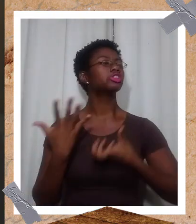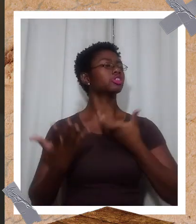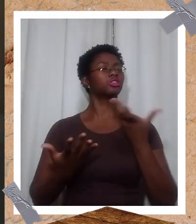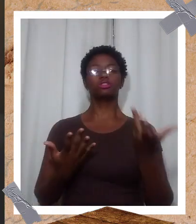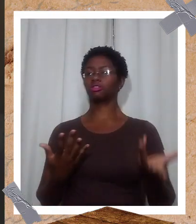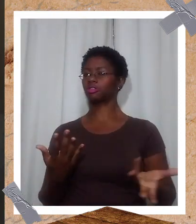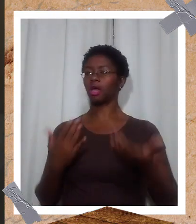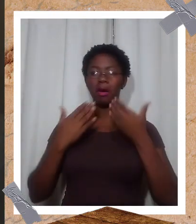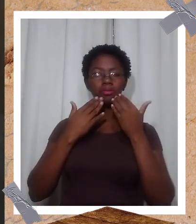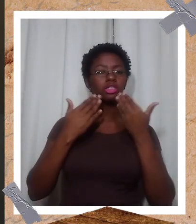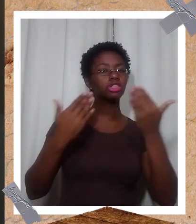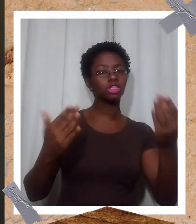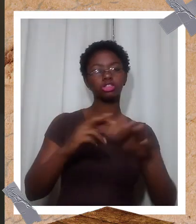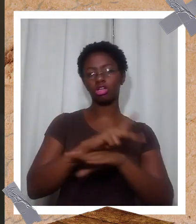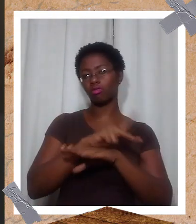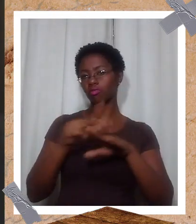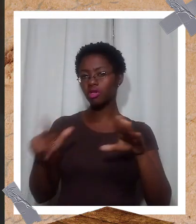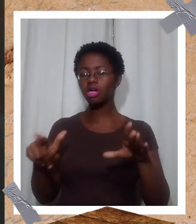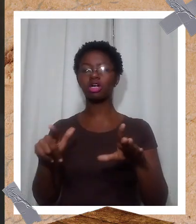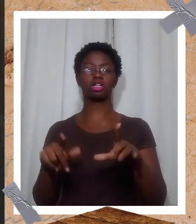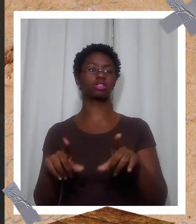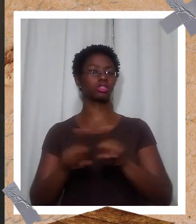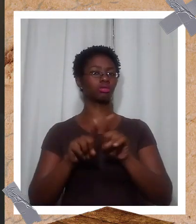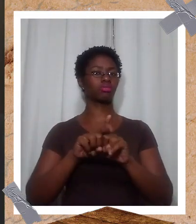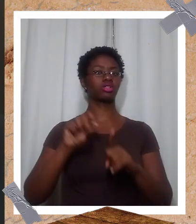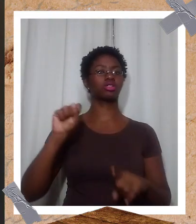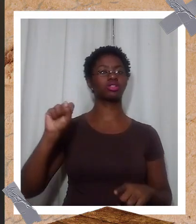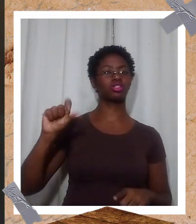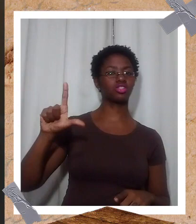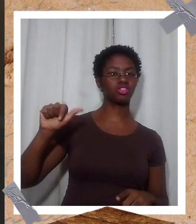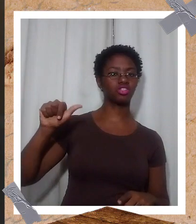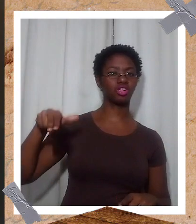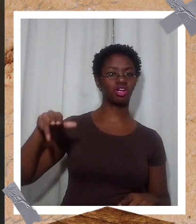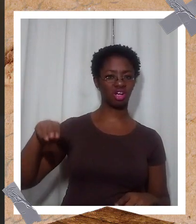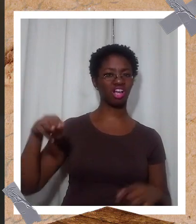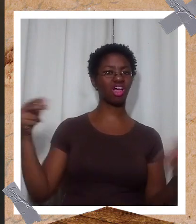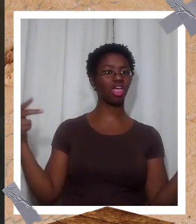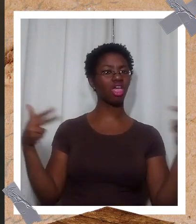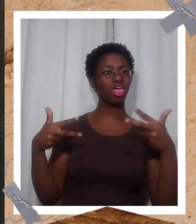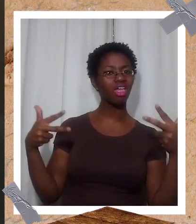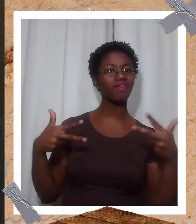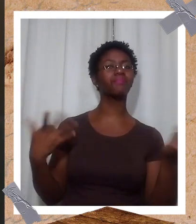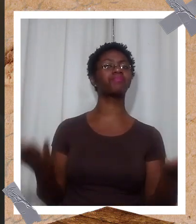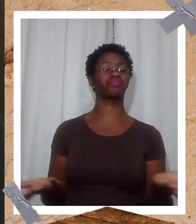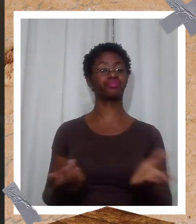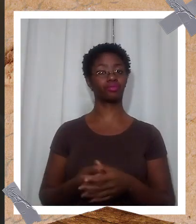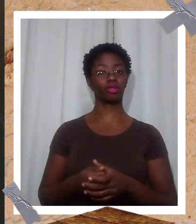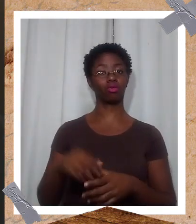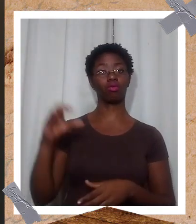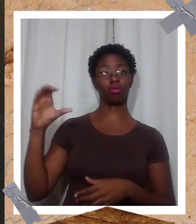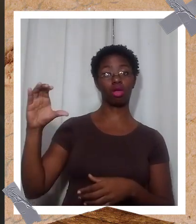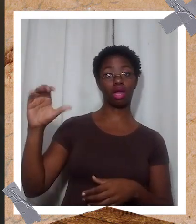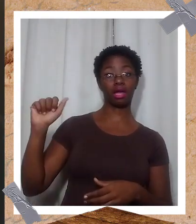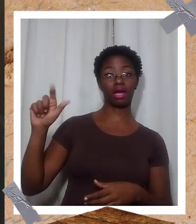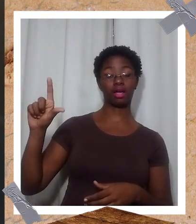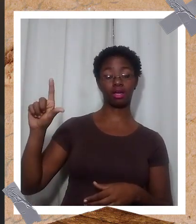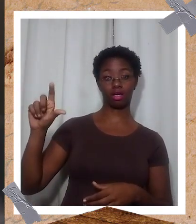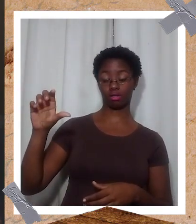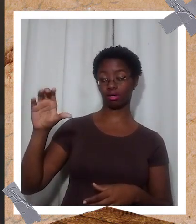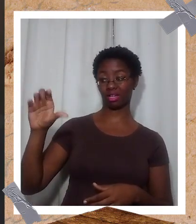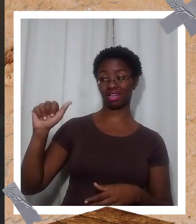performances, sabe? Em cima dos seus slams. Então, assim, a Carolina é um grande exemplo assim de